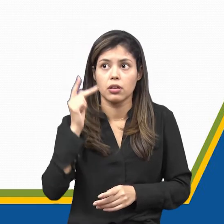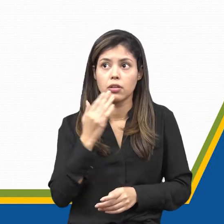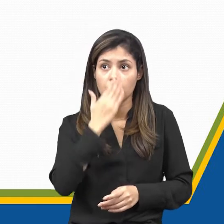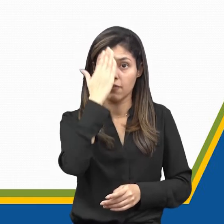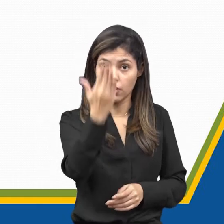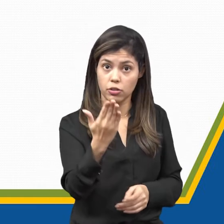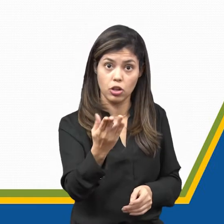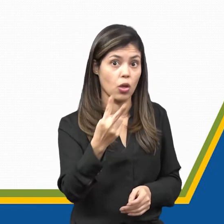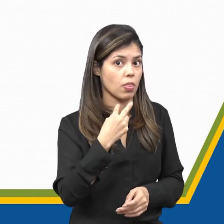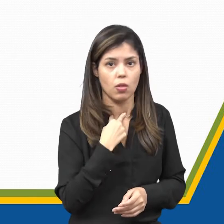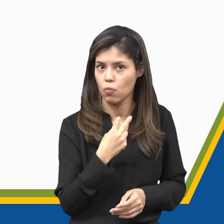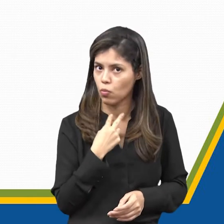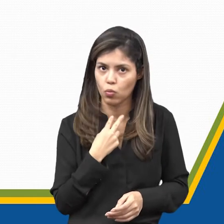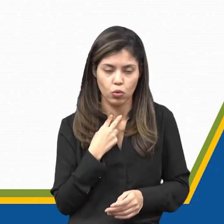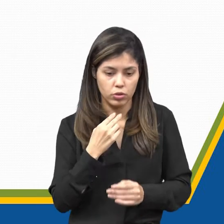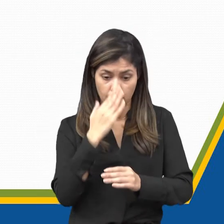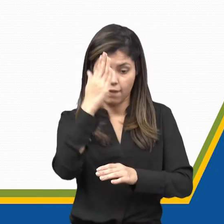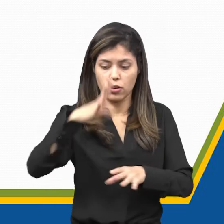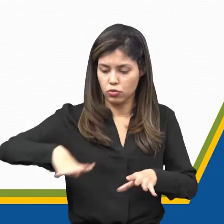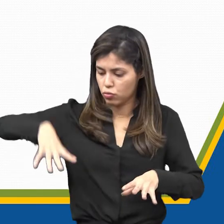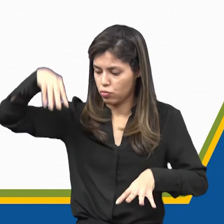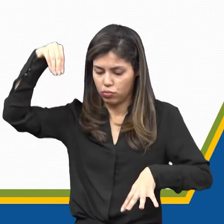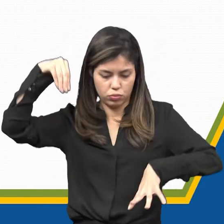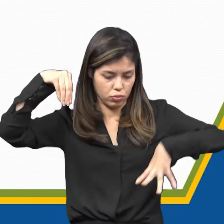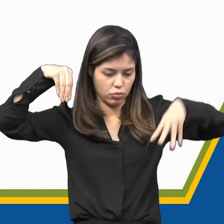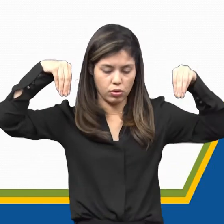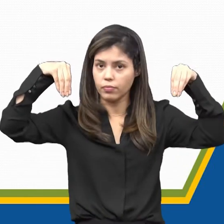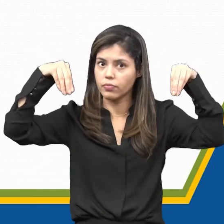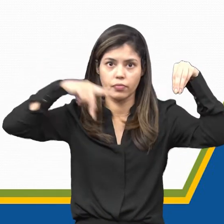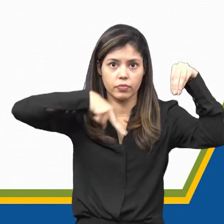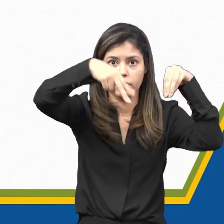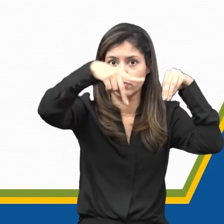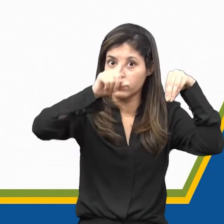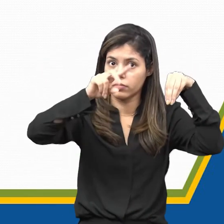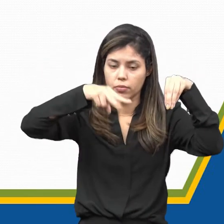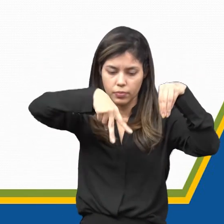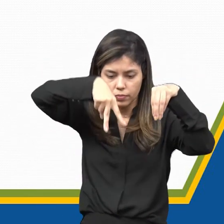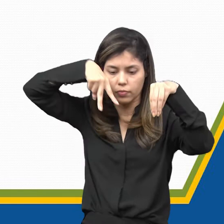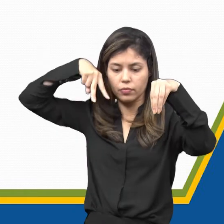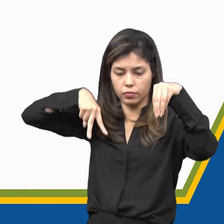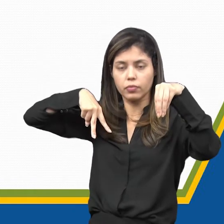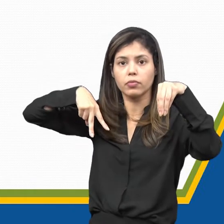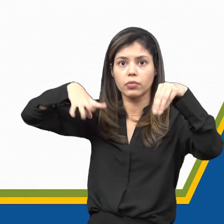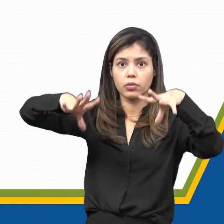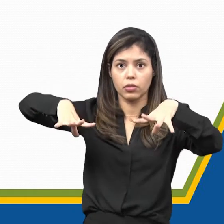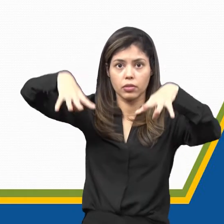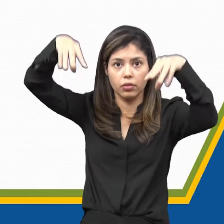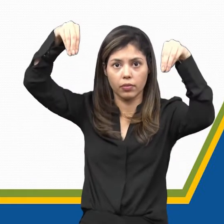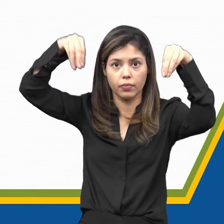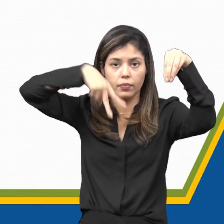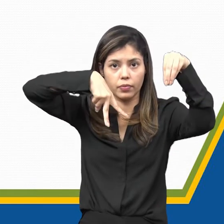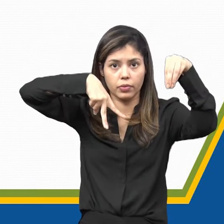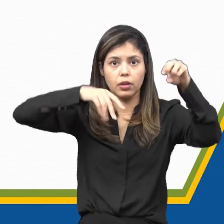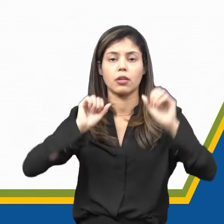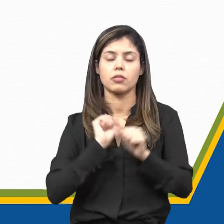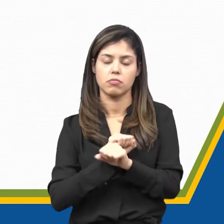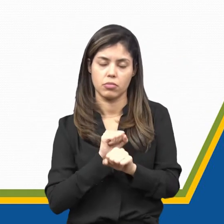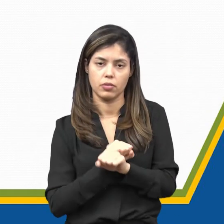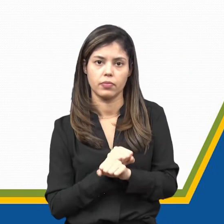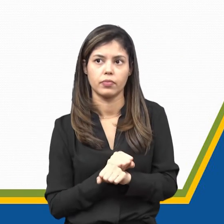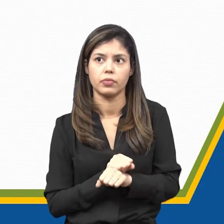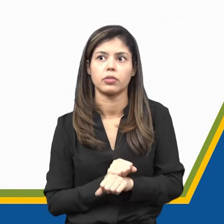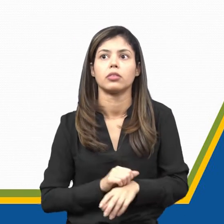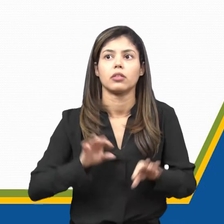a pessoa já aparece à frente dos cones e não pode começar à frente dos cones. Ali é porque a imagem demonstra uma corrida, ela já está em movimento. Tá